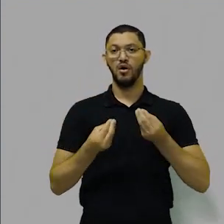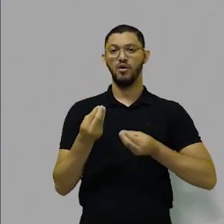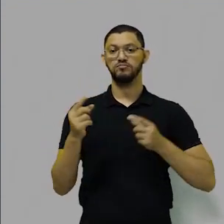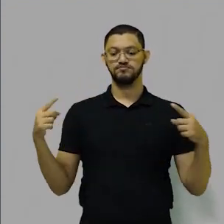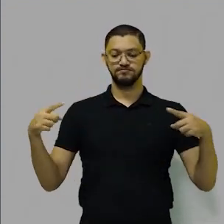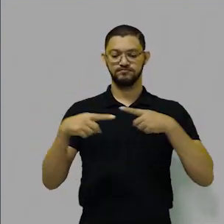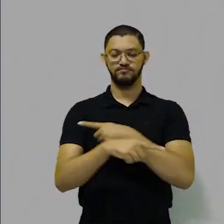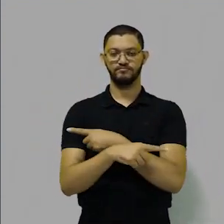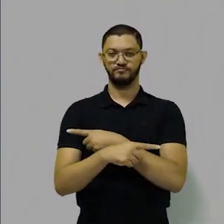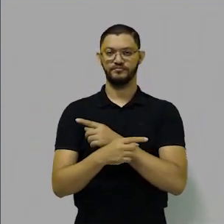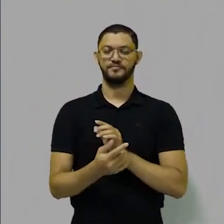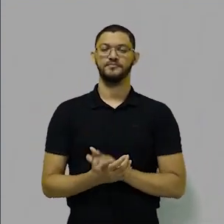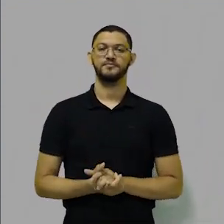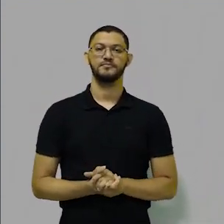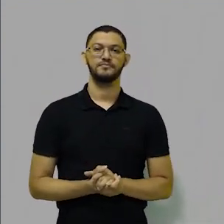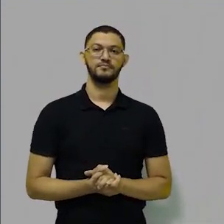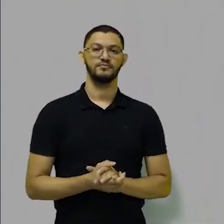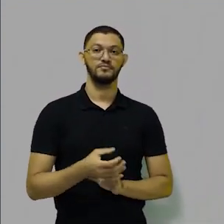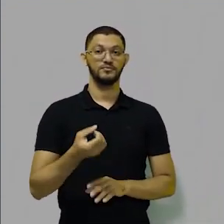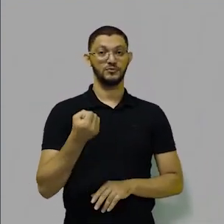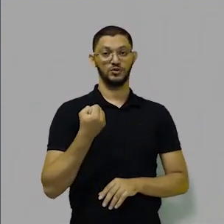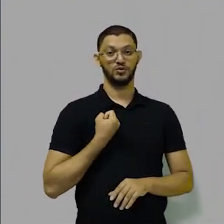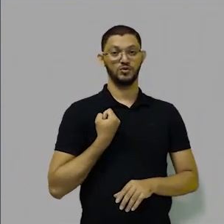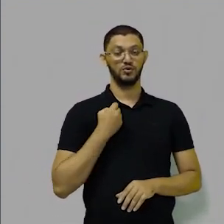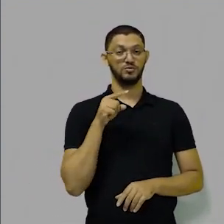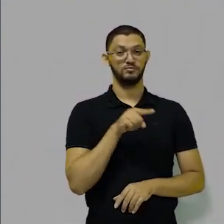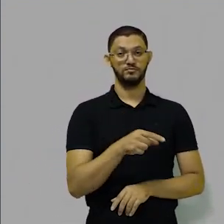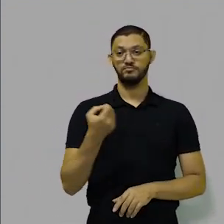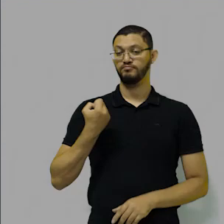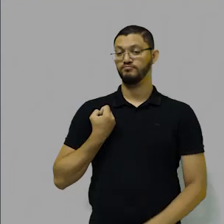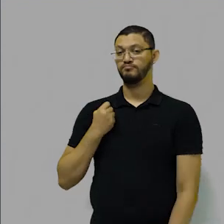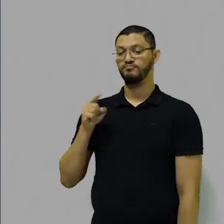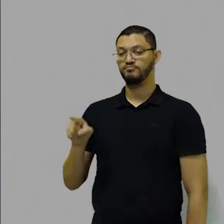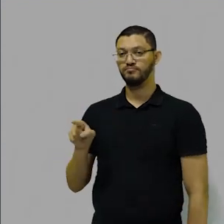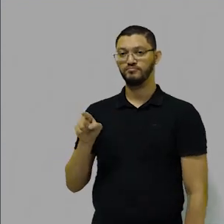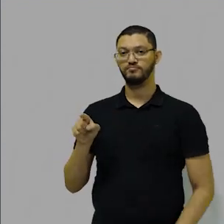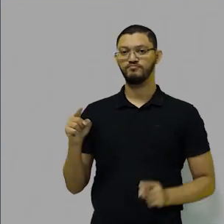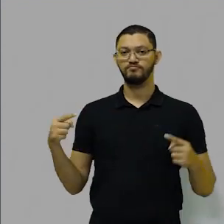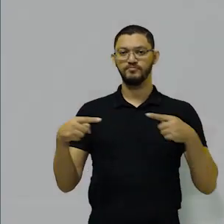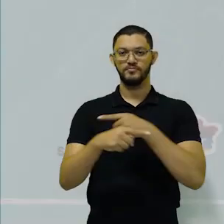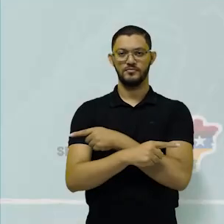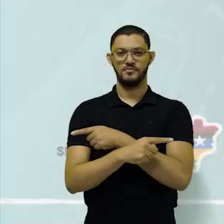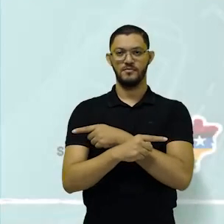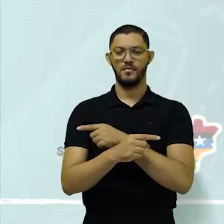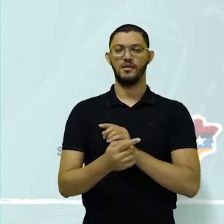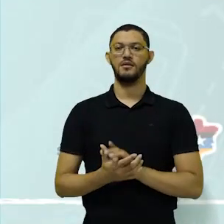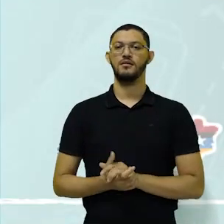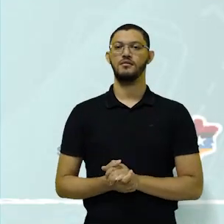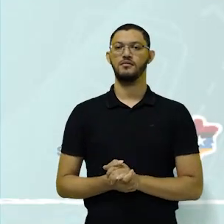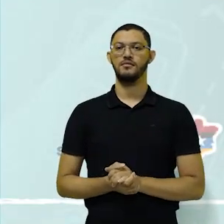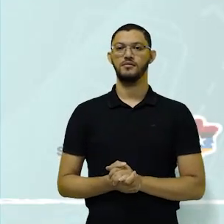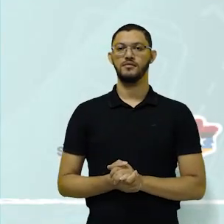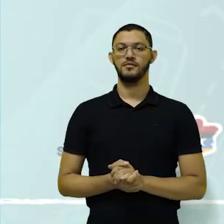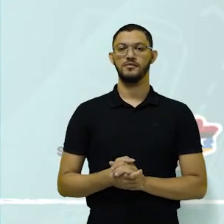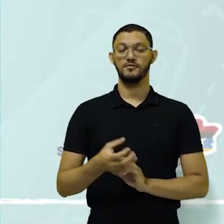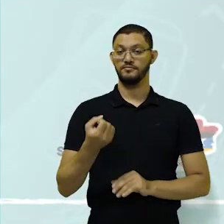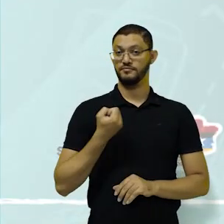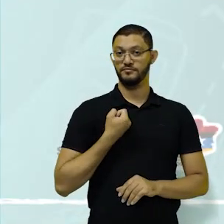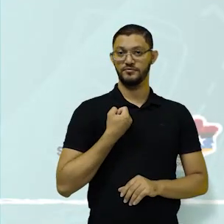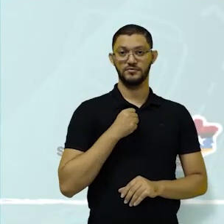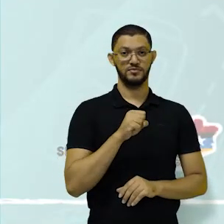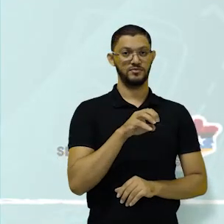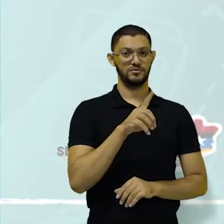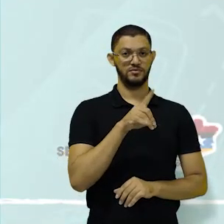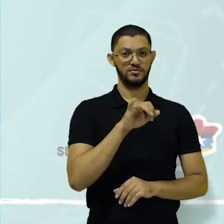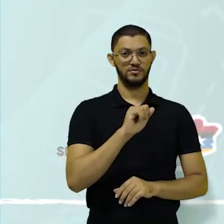a inversão. A carga de um, índice do outro, e vice-versa. Então, a carga do sódio, que é